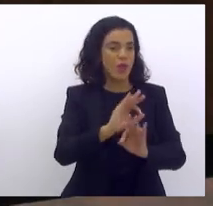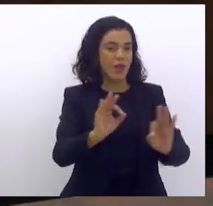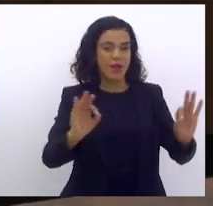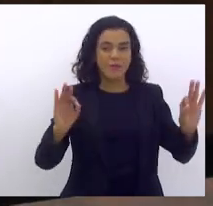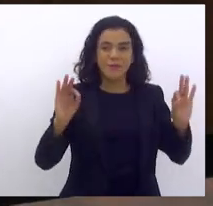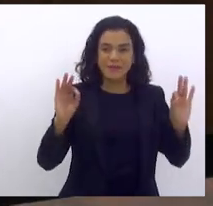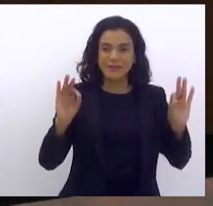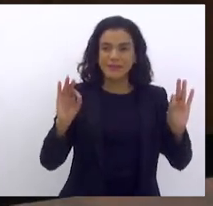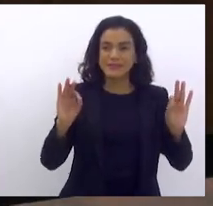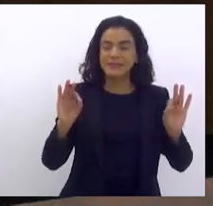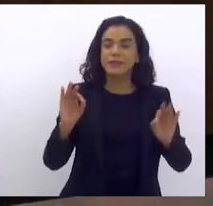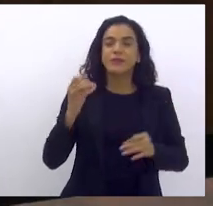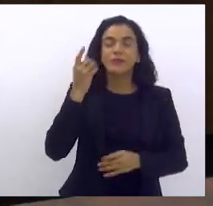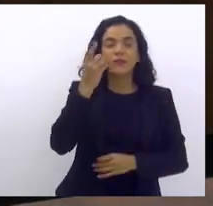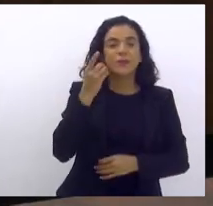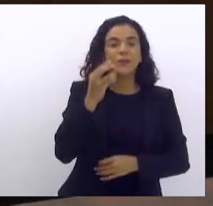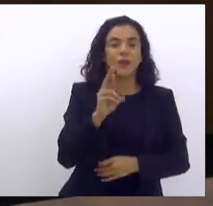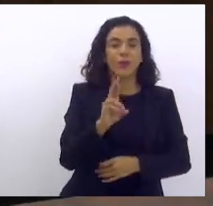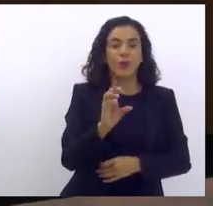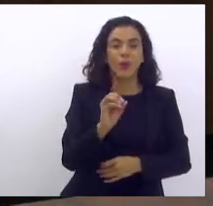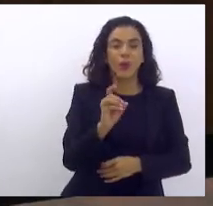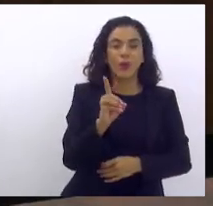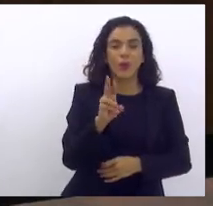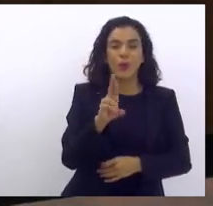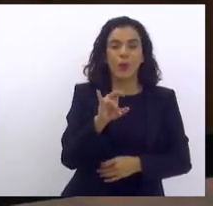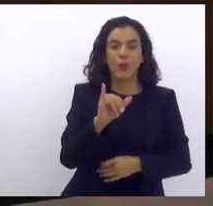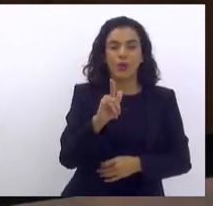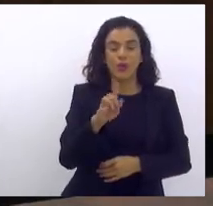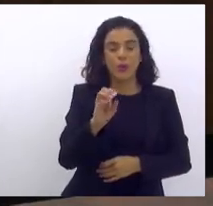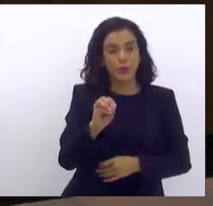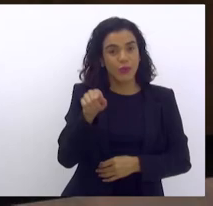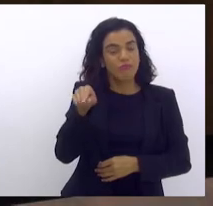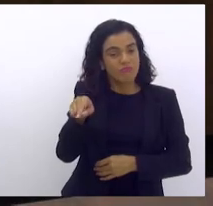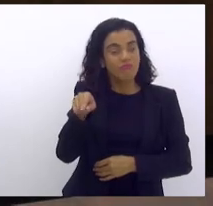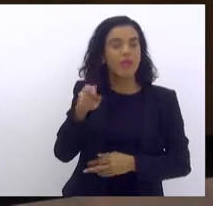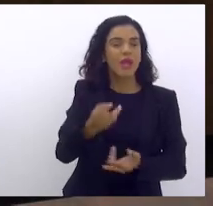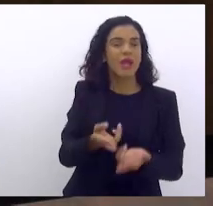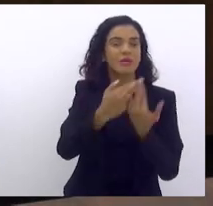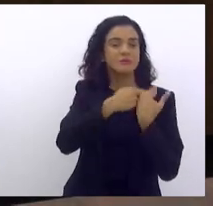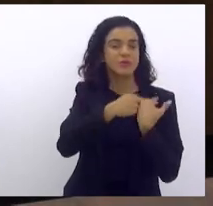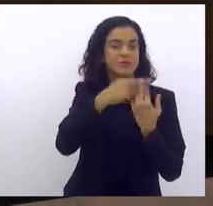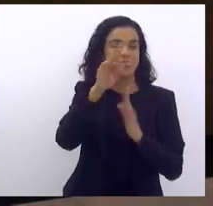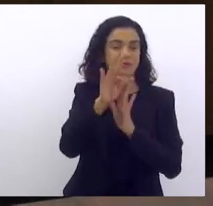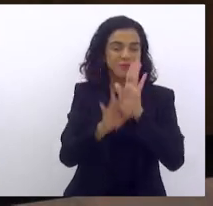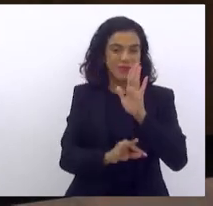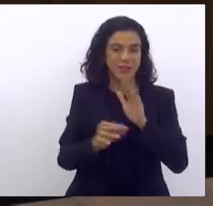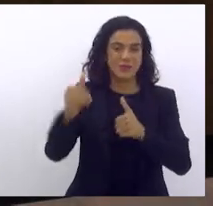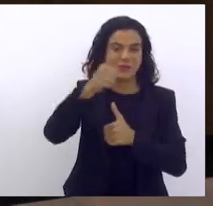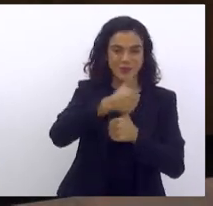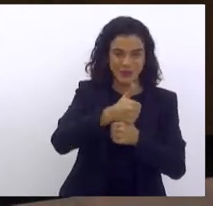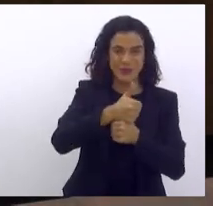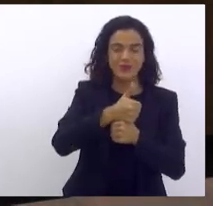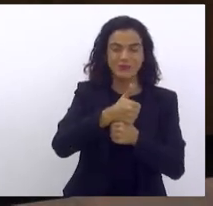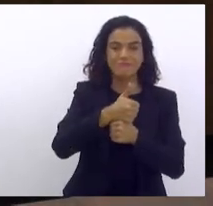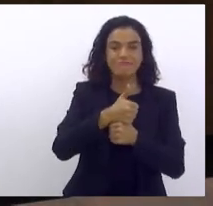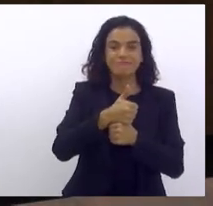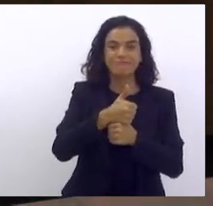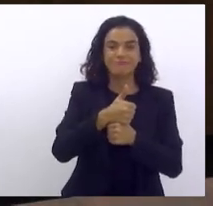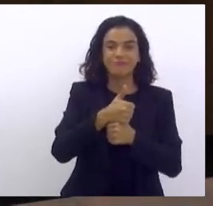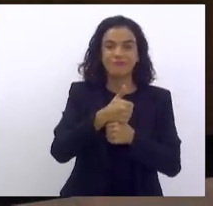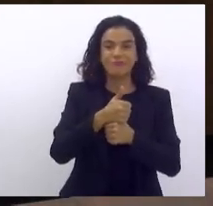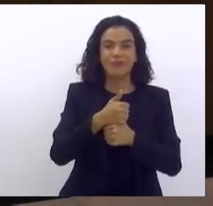agora, o deputado Rodrigo Amorim, que fez o substitutivo da CCJ, para o qual